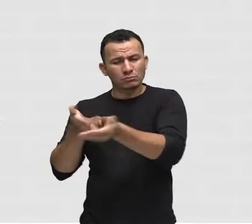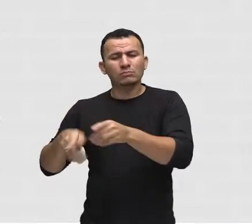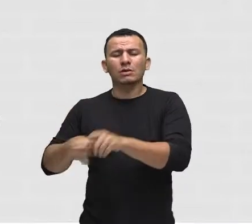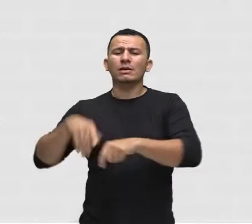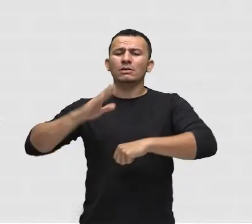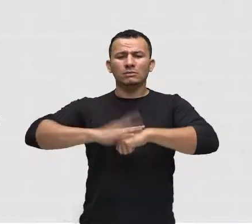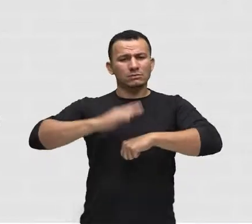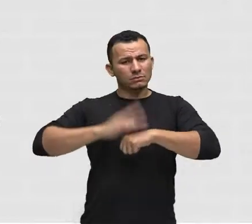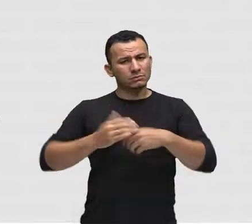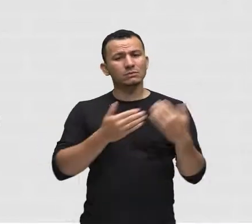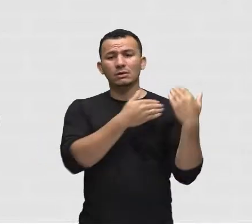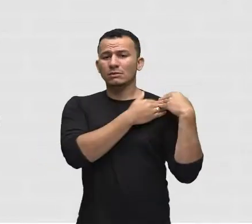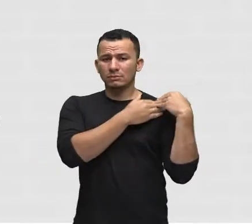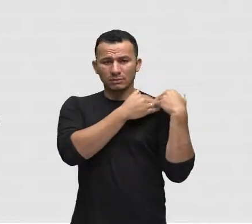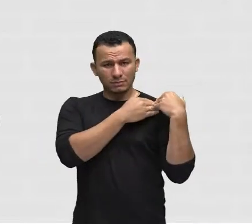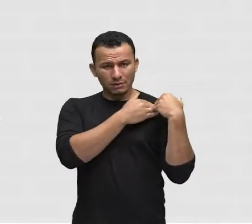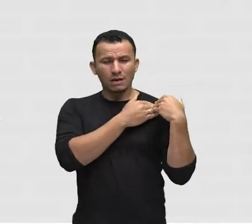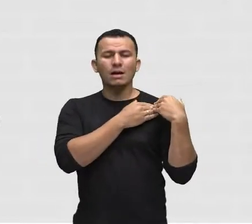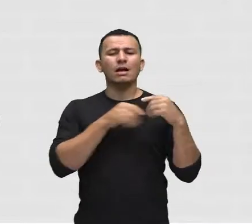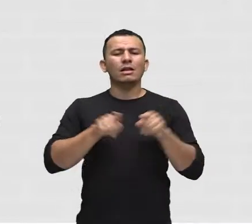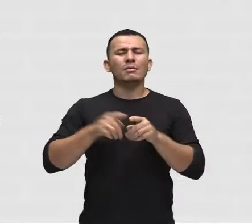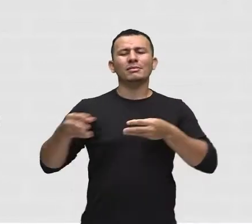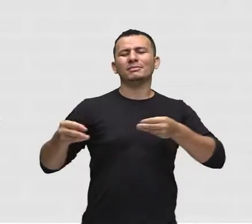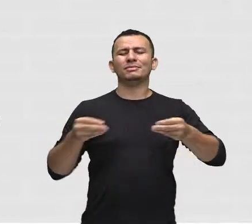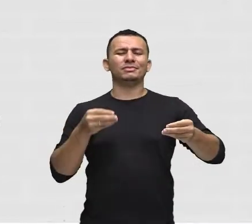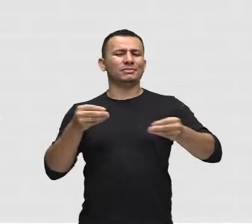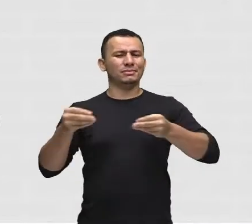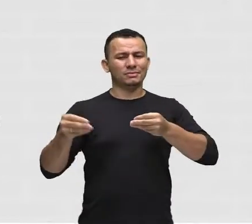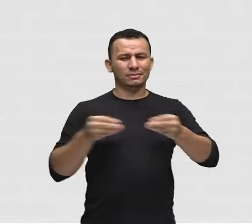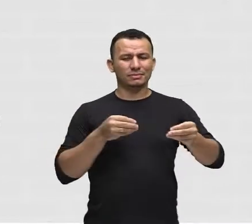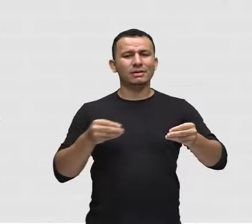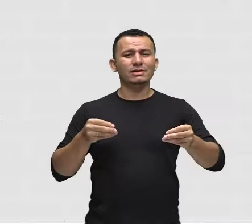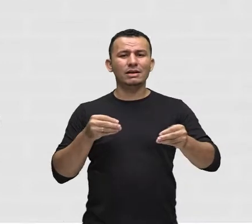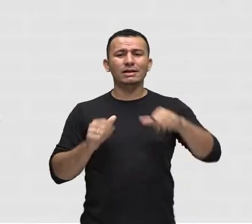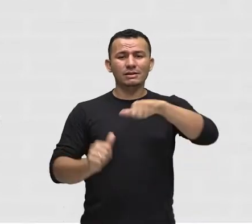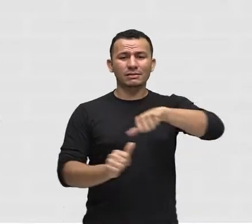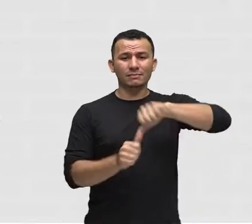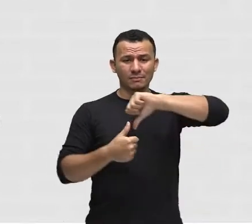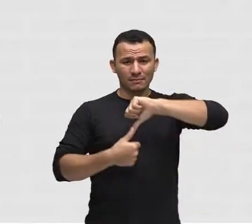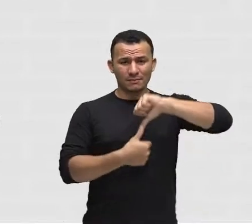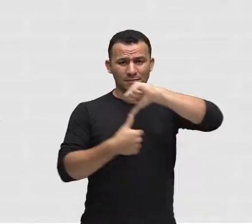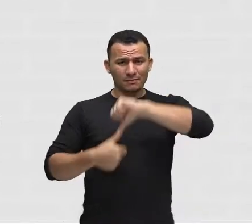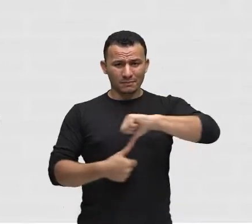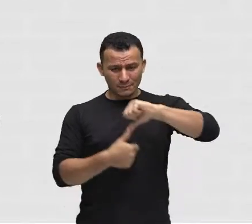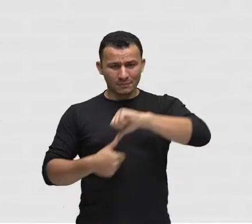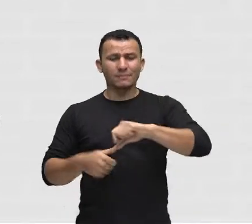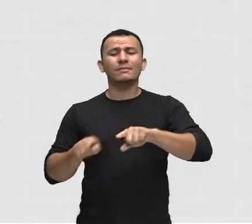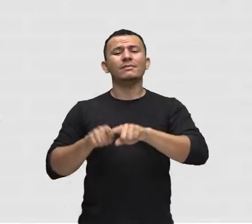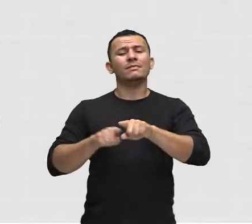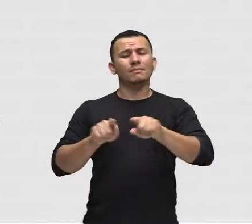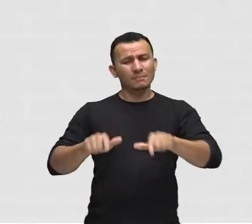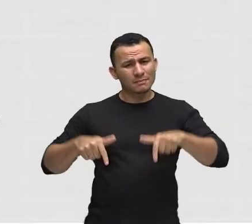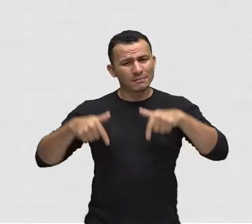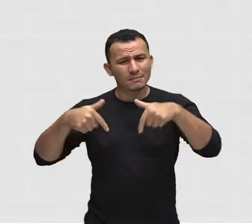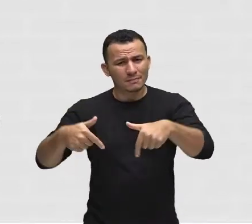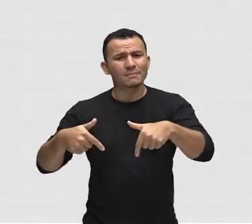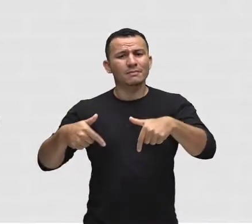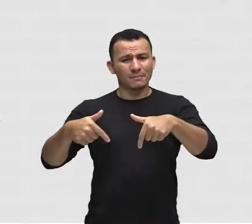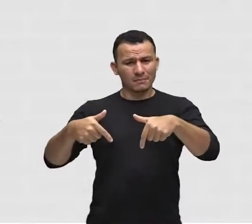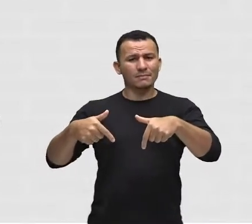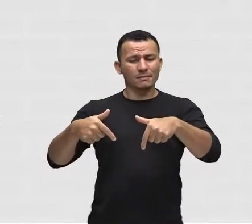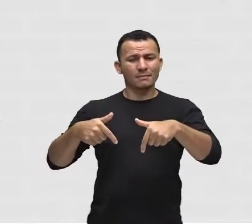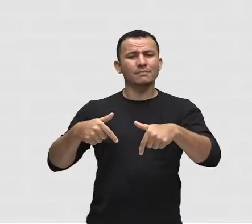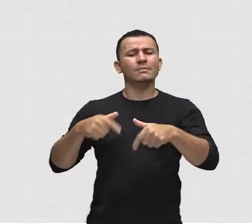autonomia, responsabilidade, flexibilidade, resiliência e determinação, para tomar como princípios